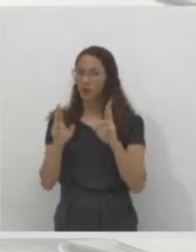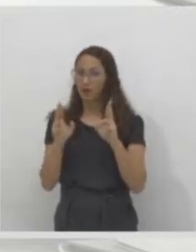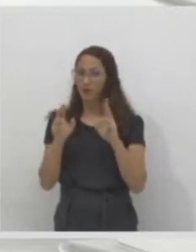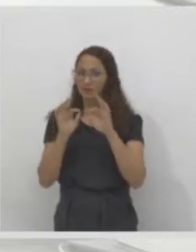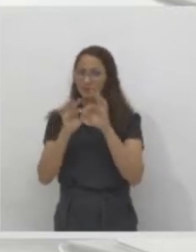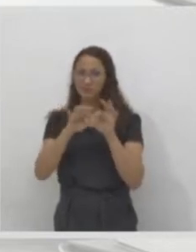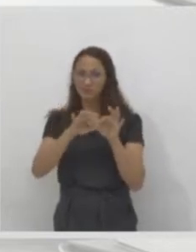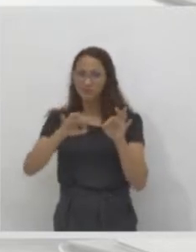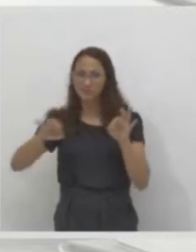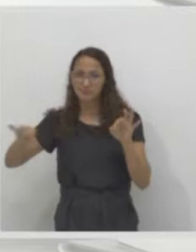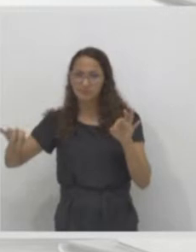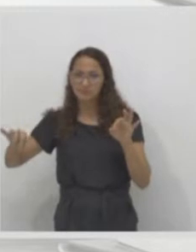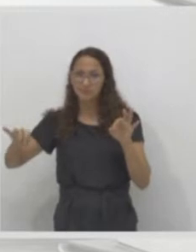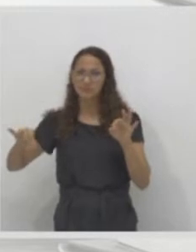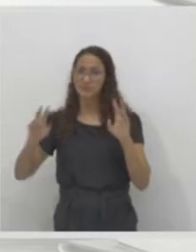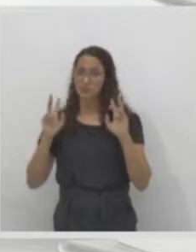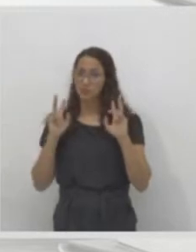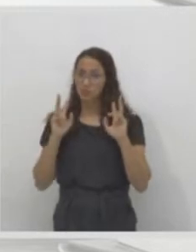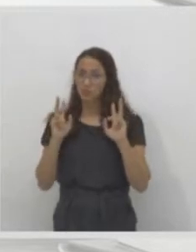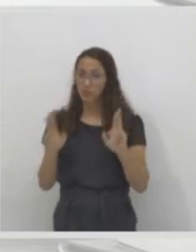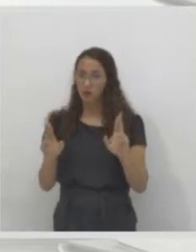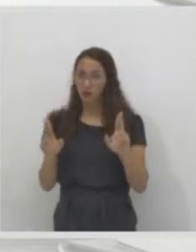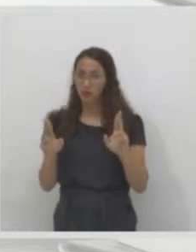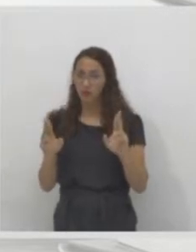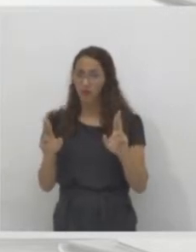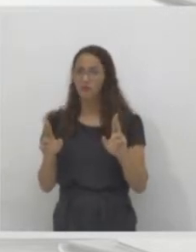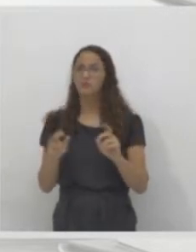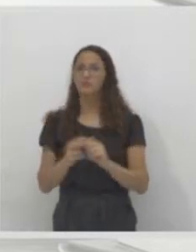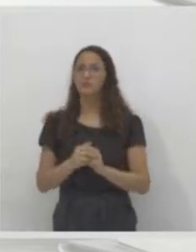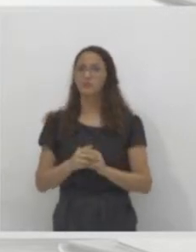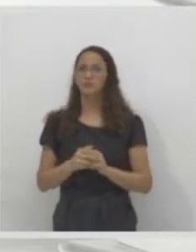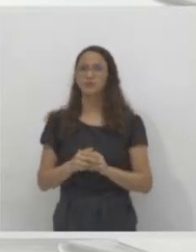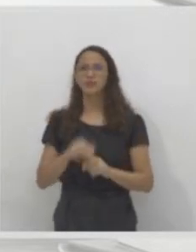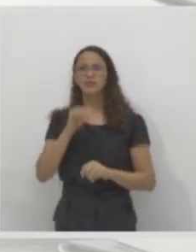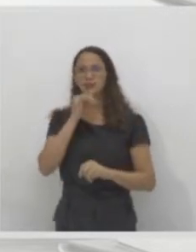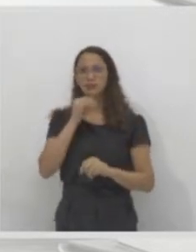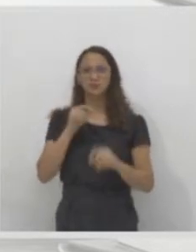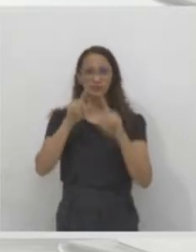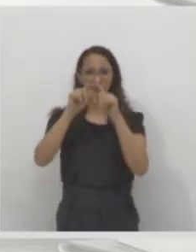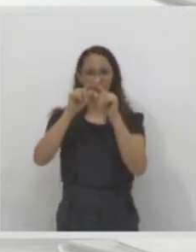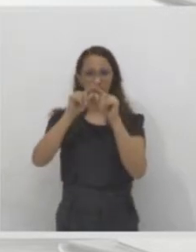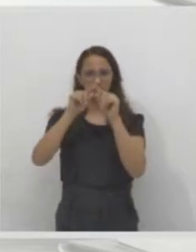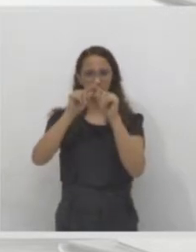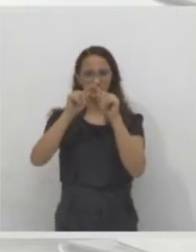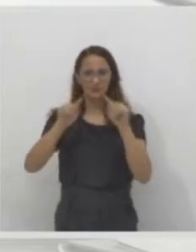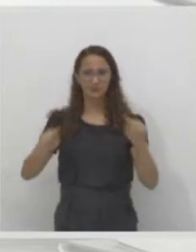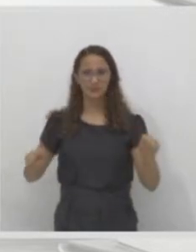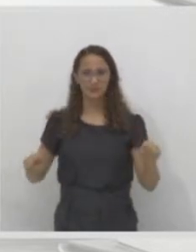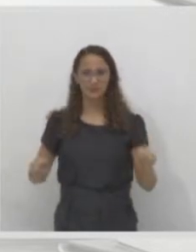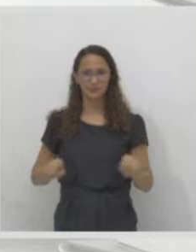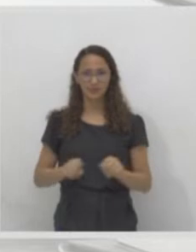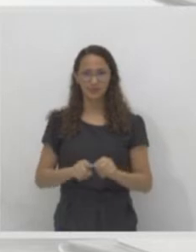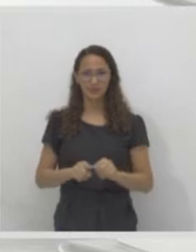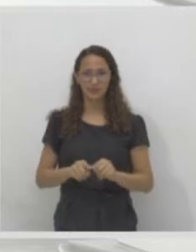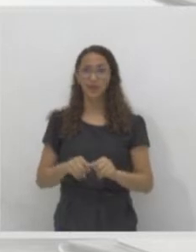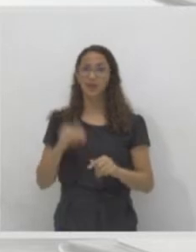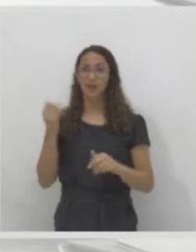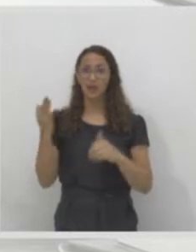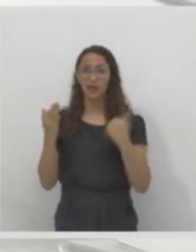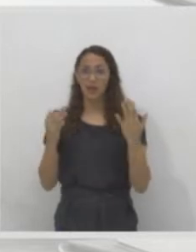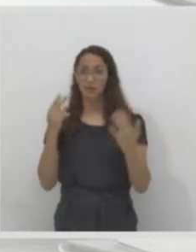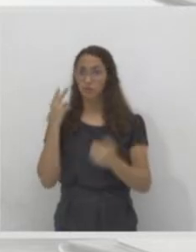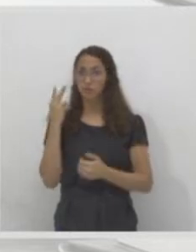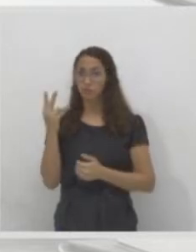iguais. Se eu tenho 2 segmentos em um triângulo, 2 medidas iguais, eu posso dizer que